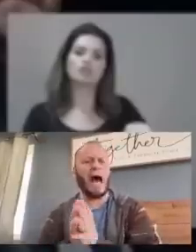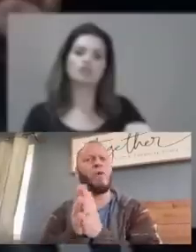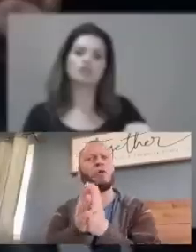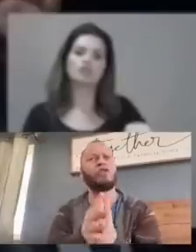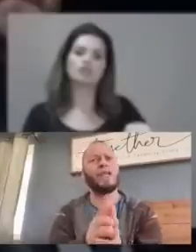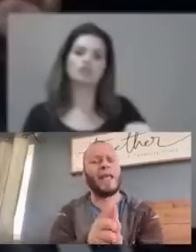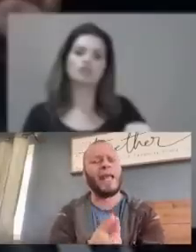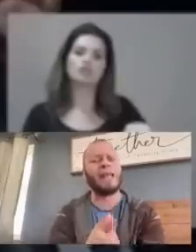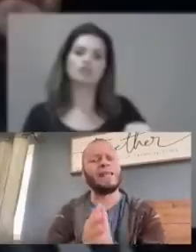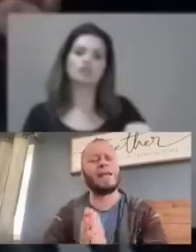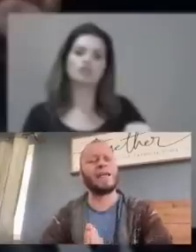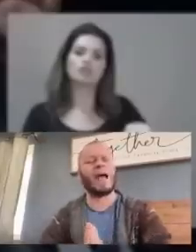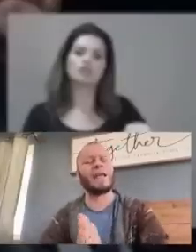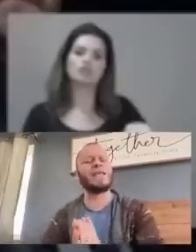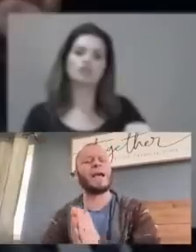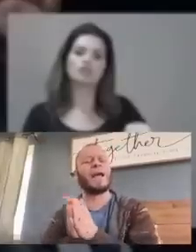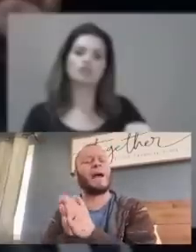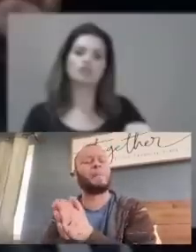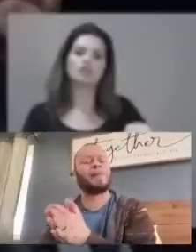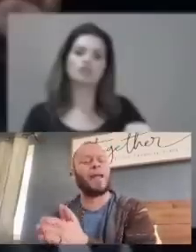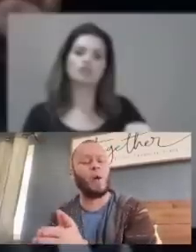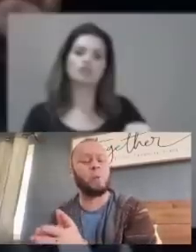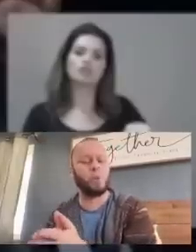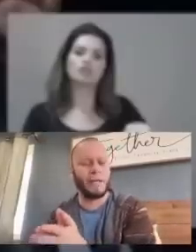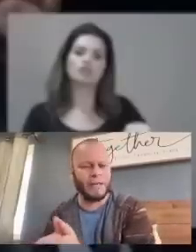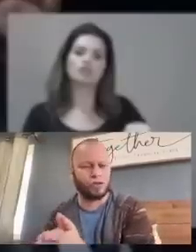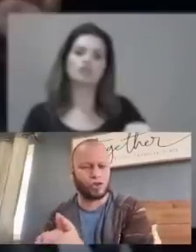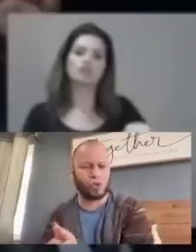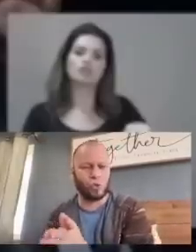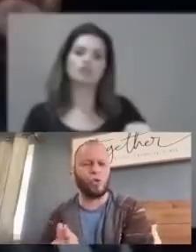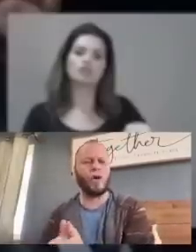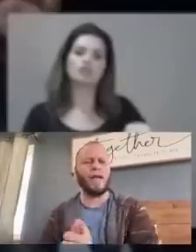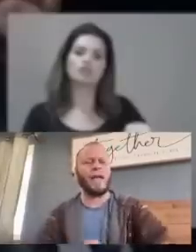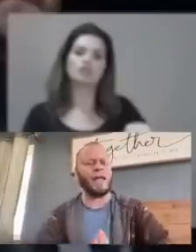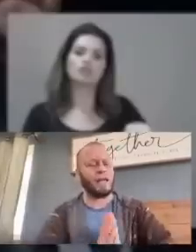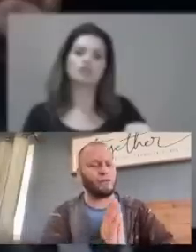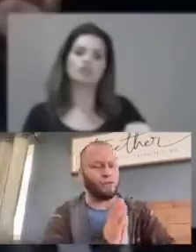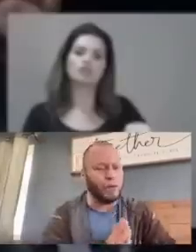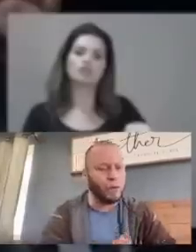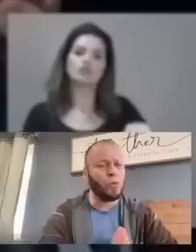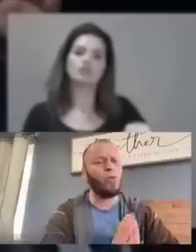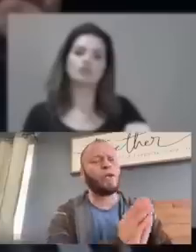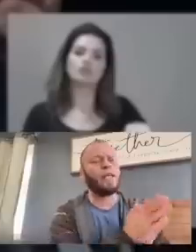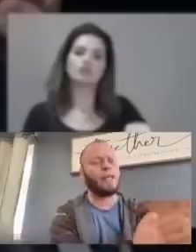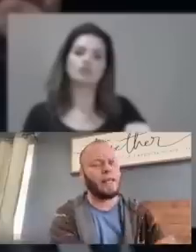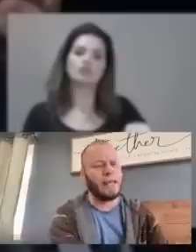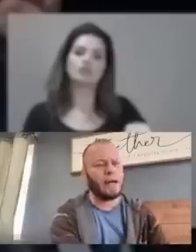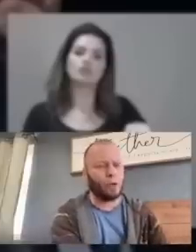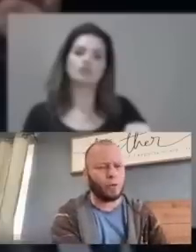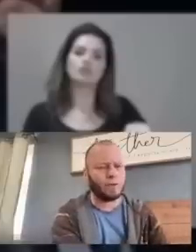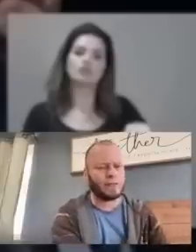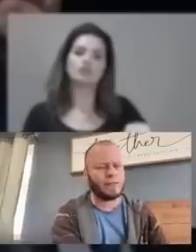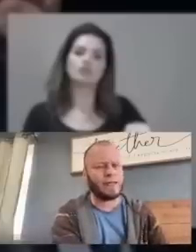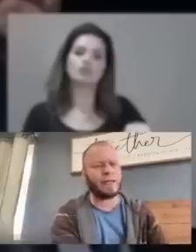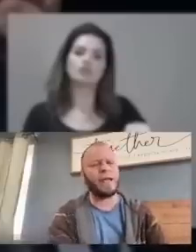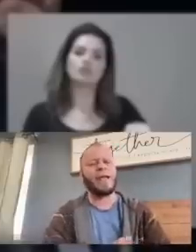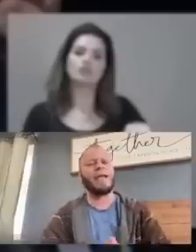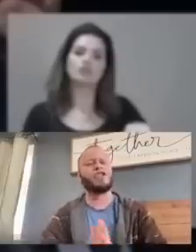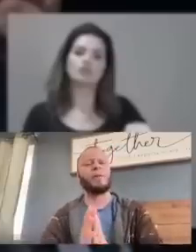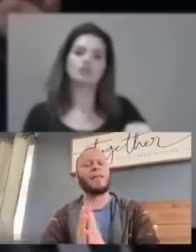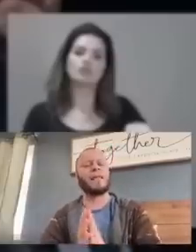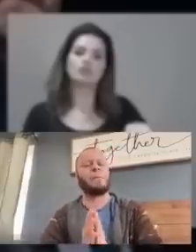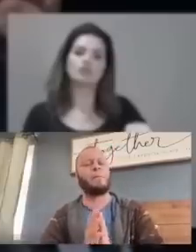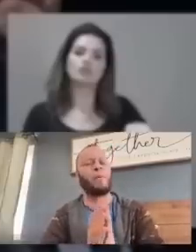aonde ele ganharia capital político ele viu o que iria acontecer